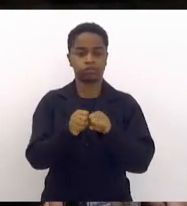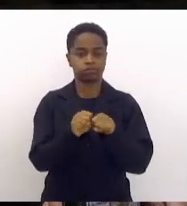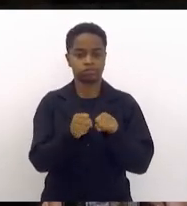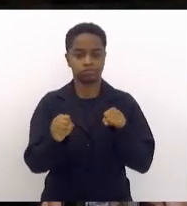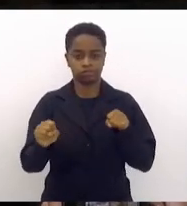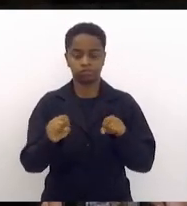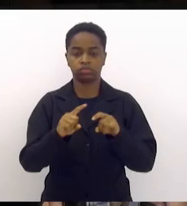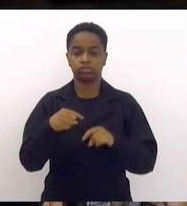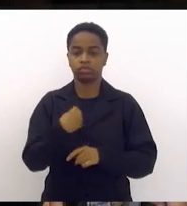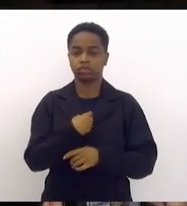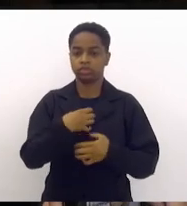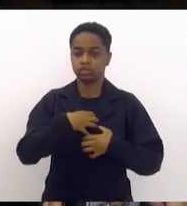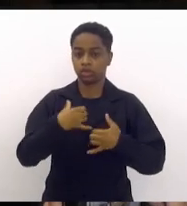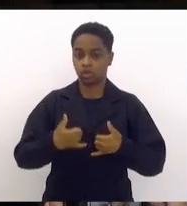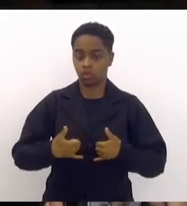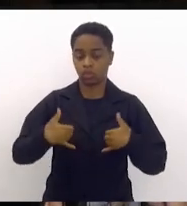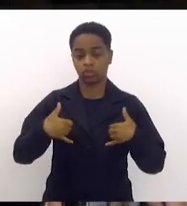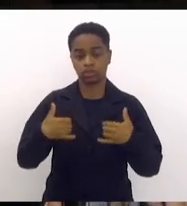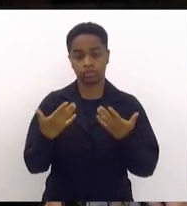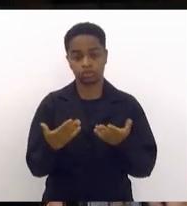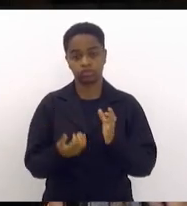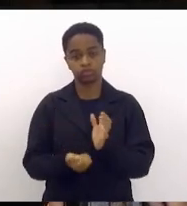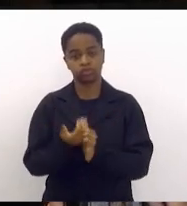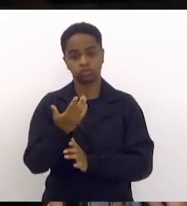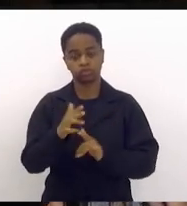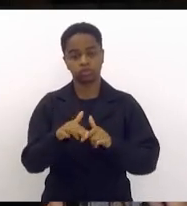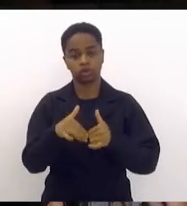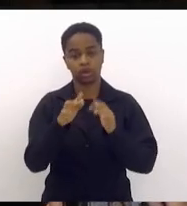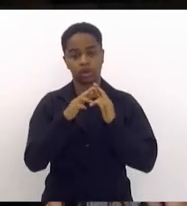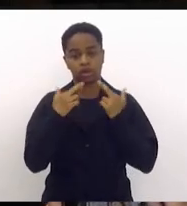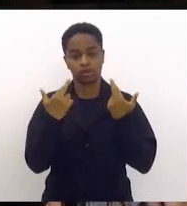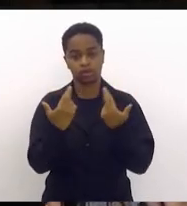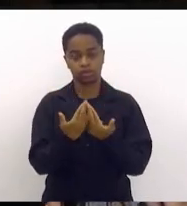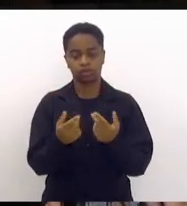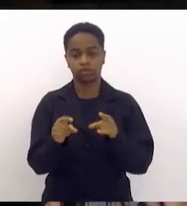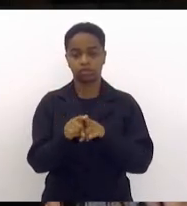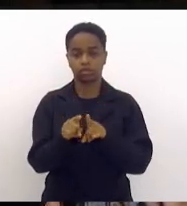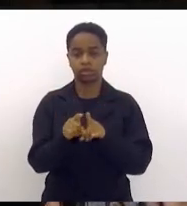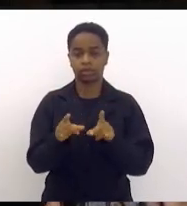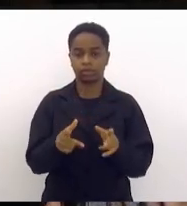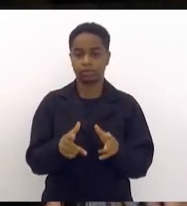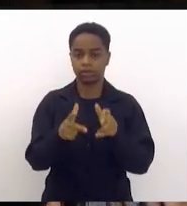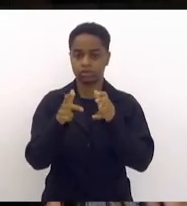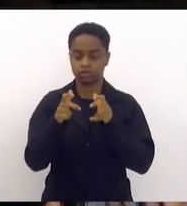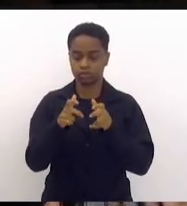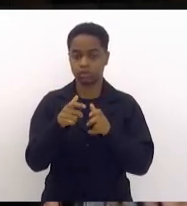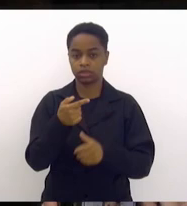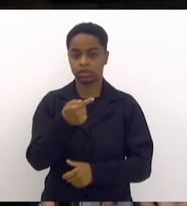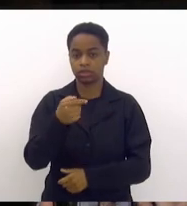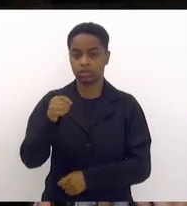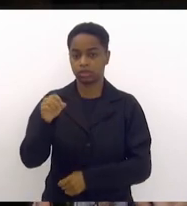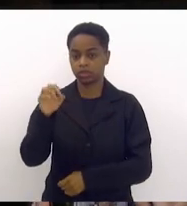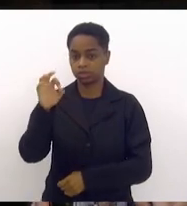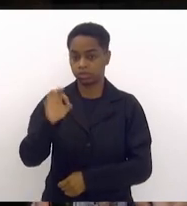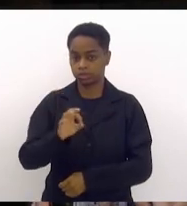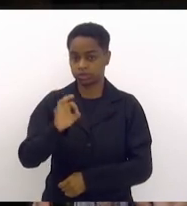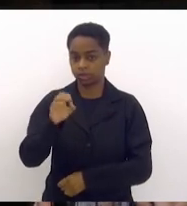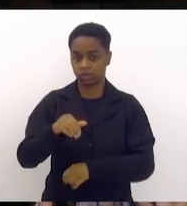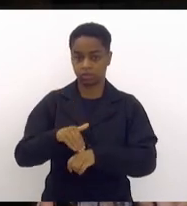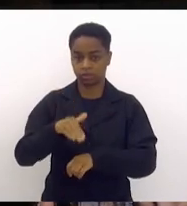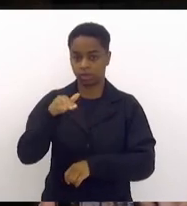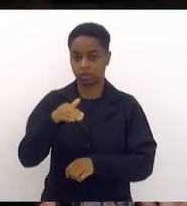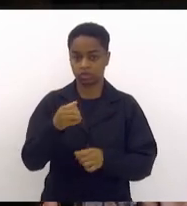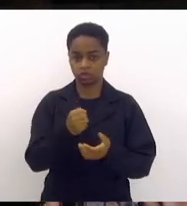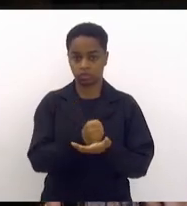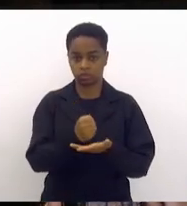nasceu portanto desta reunião ao perceber que mais de 70% dos contratos da